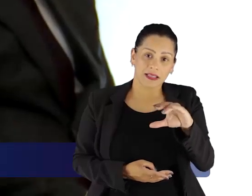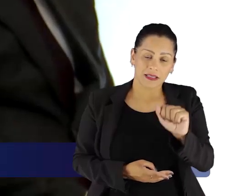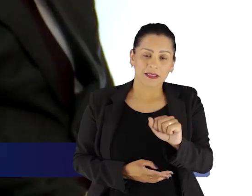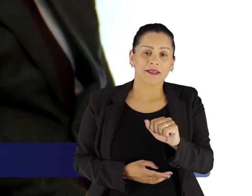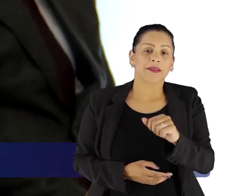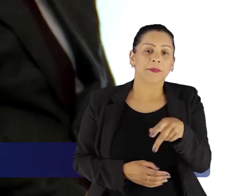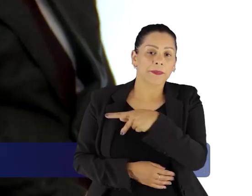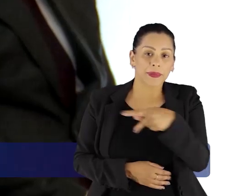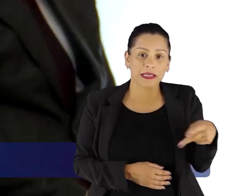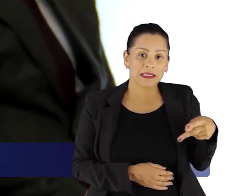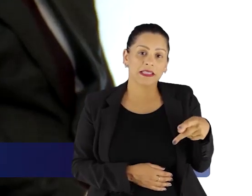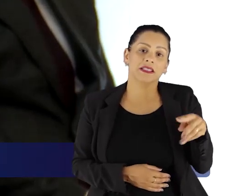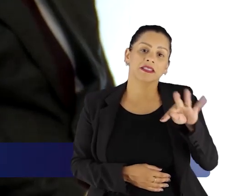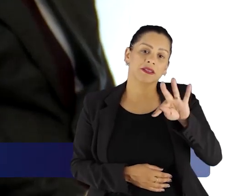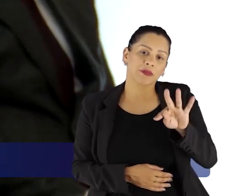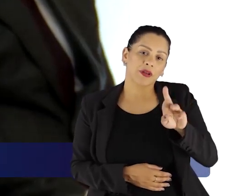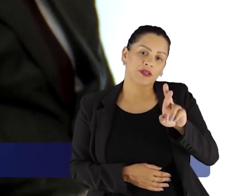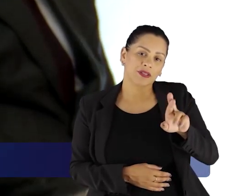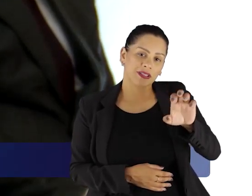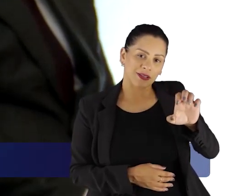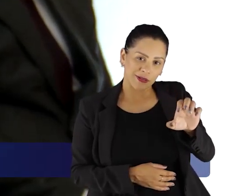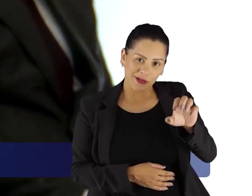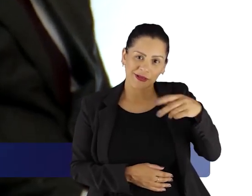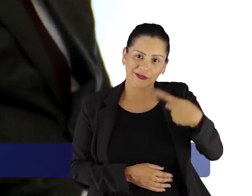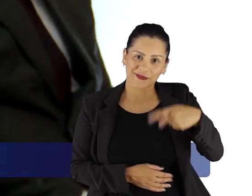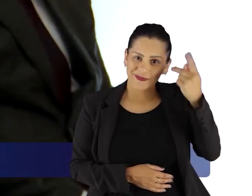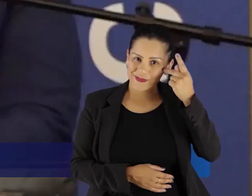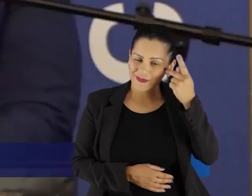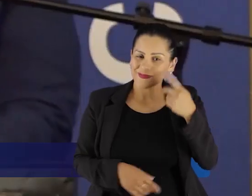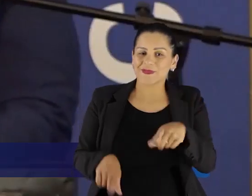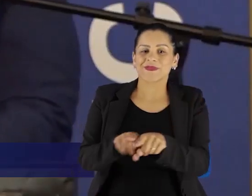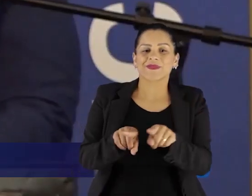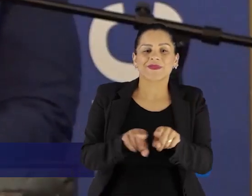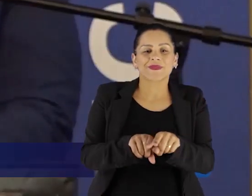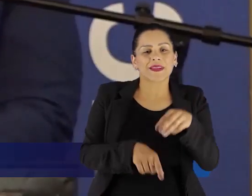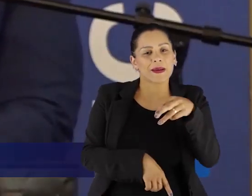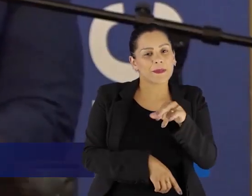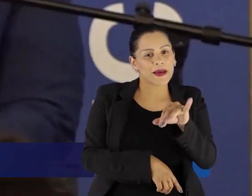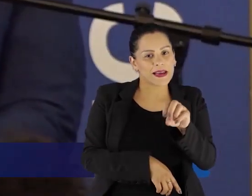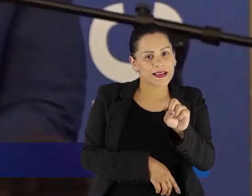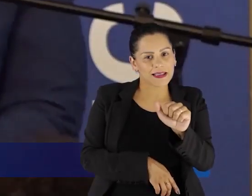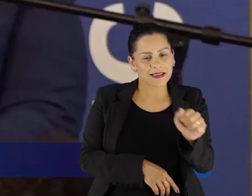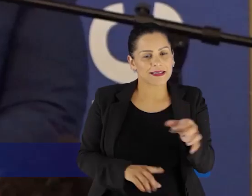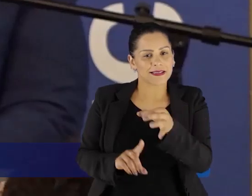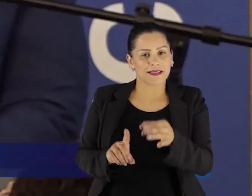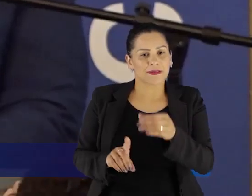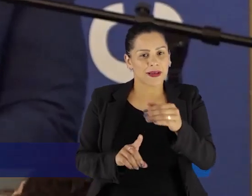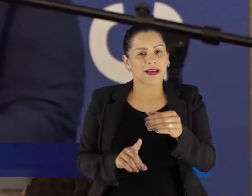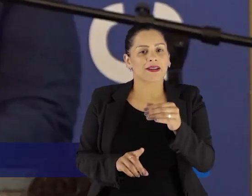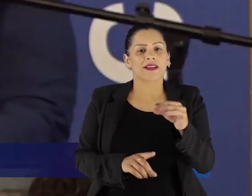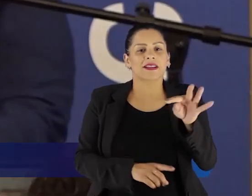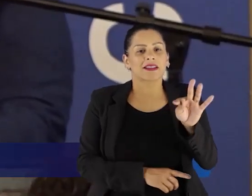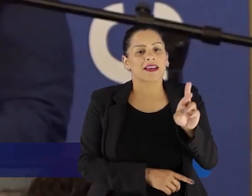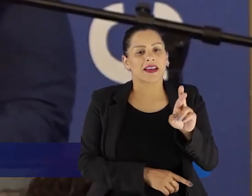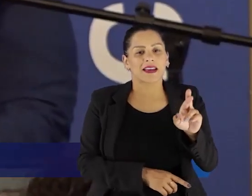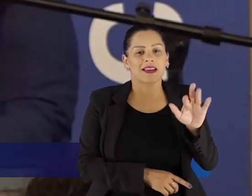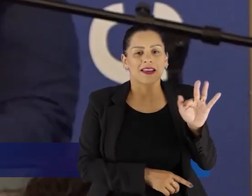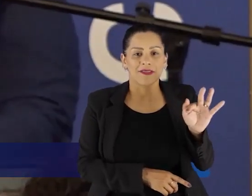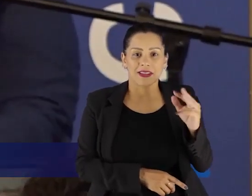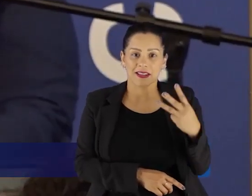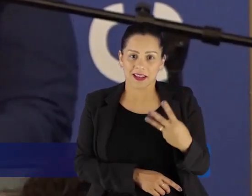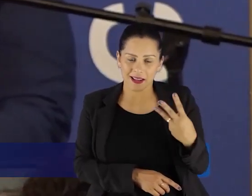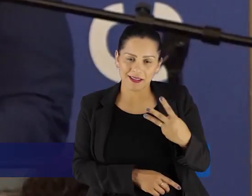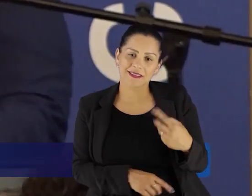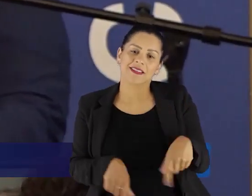Eleitoral de São Paulo Dra Marisa desembargadora Federal Presidente Tribunal Regional Federal da 3ª Região